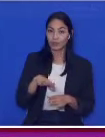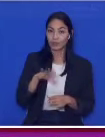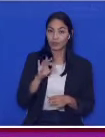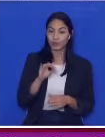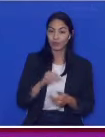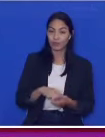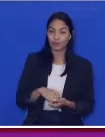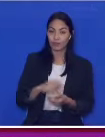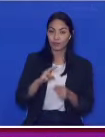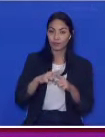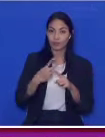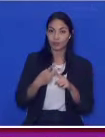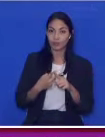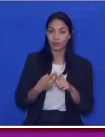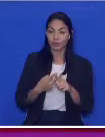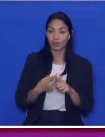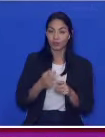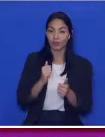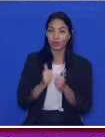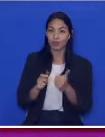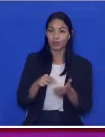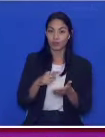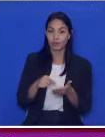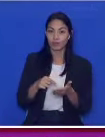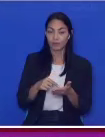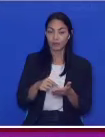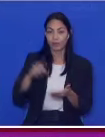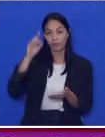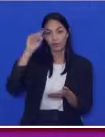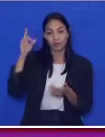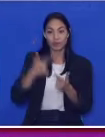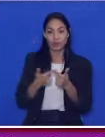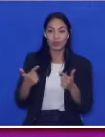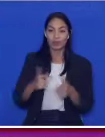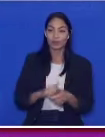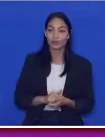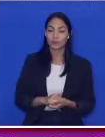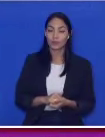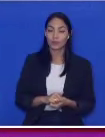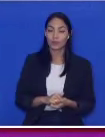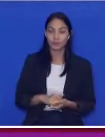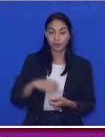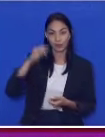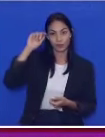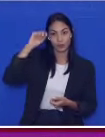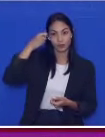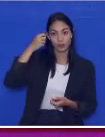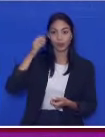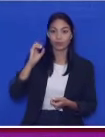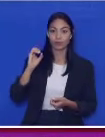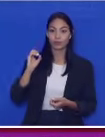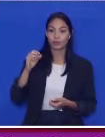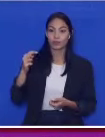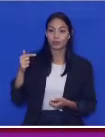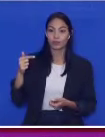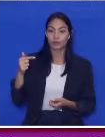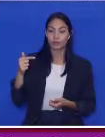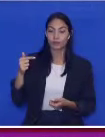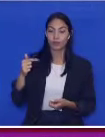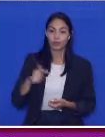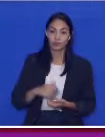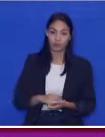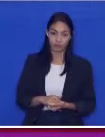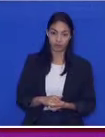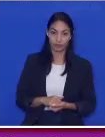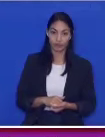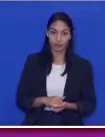realizaremos os sorteios da Dupla Sena, da Time Mania e do Dia de Sorte. Bola preta, 07.